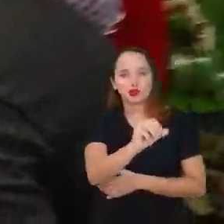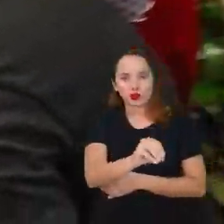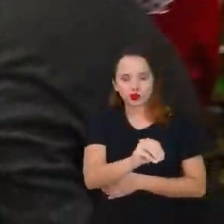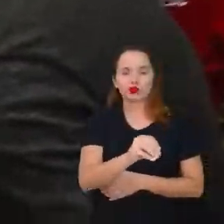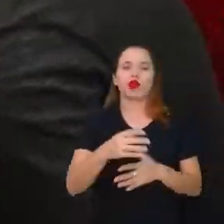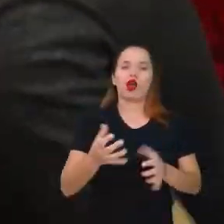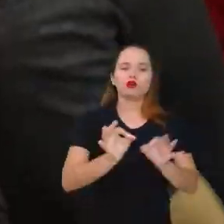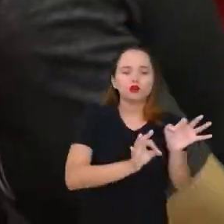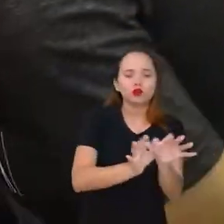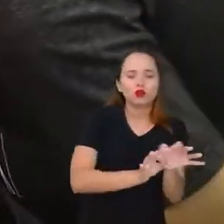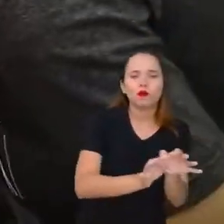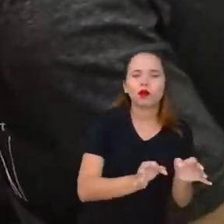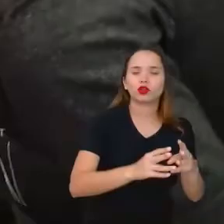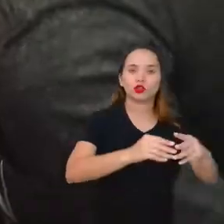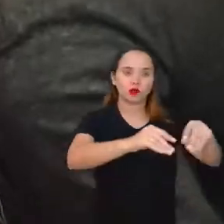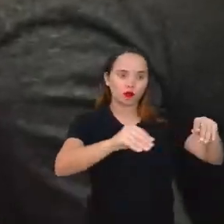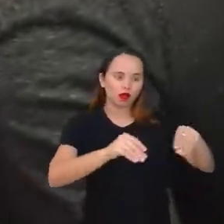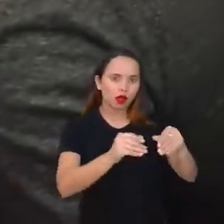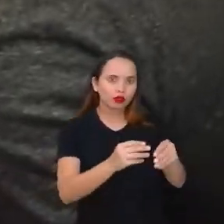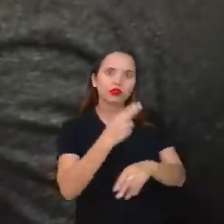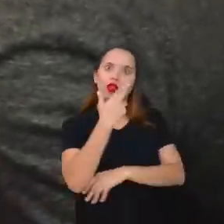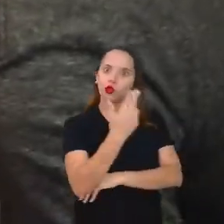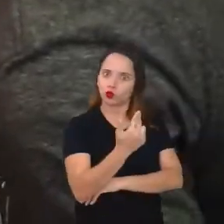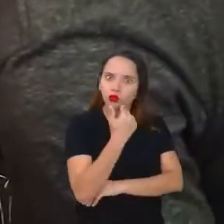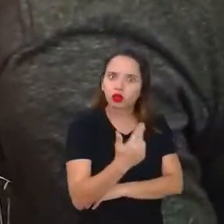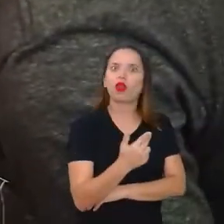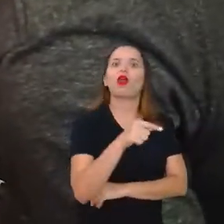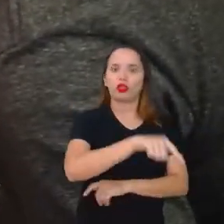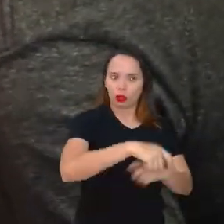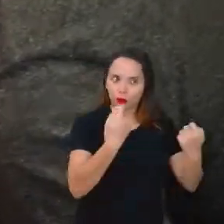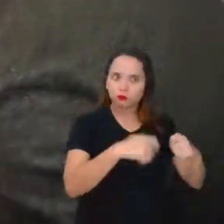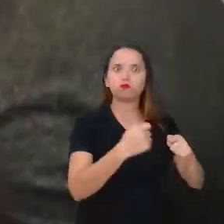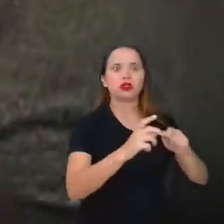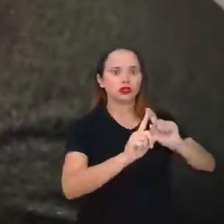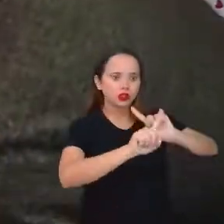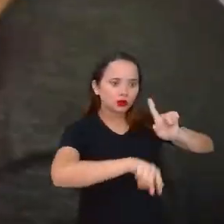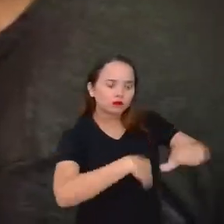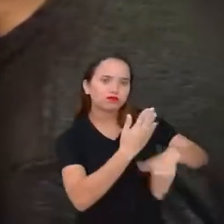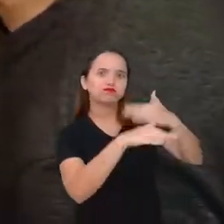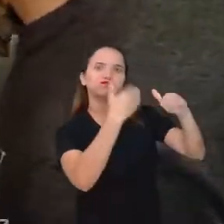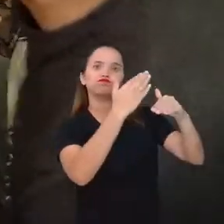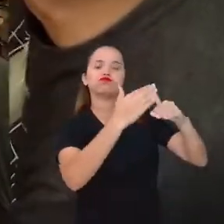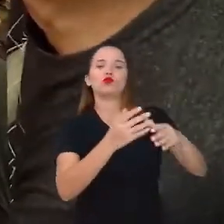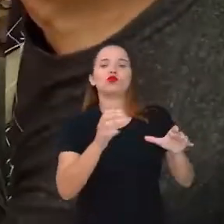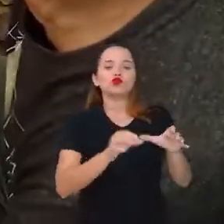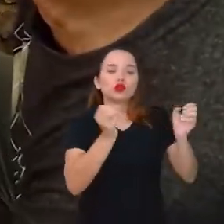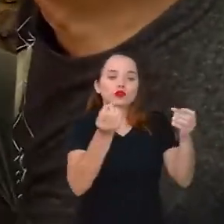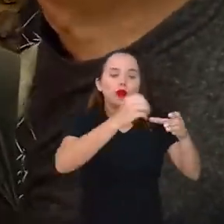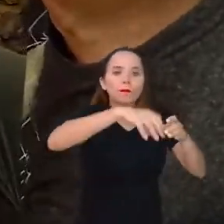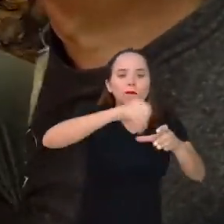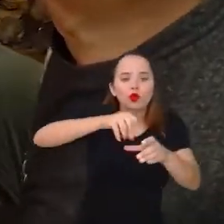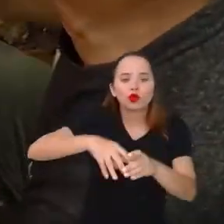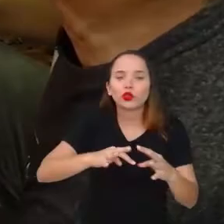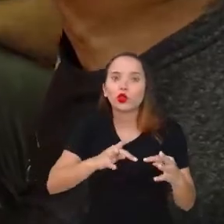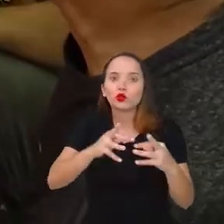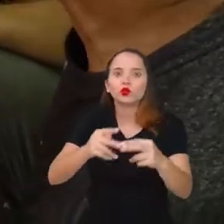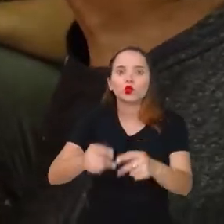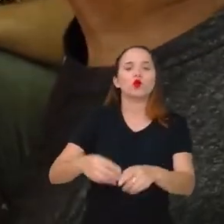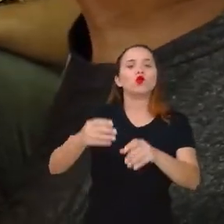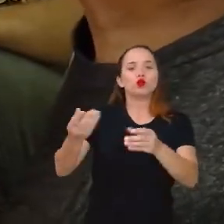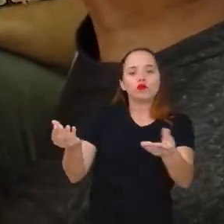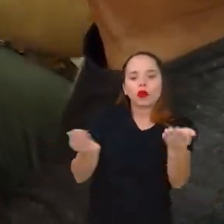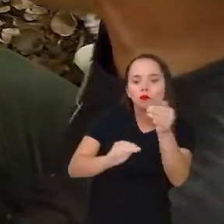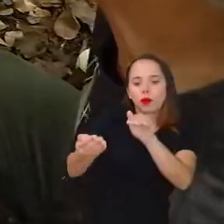substrato bem nutrido que ela precisa para desenvolver tá vamos colocar ela no lugar e preencher todos os passos